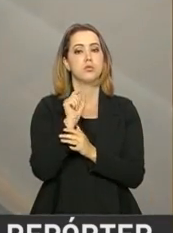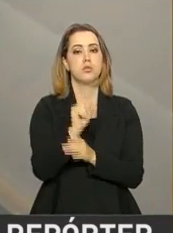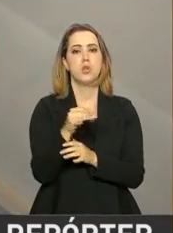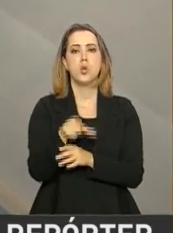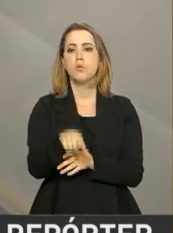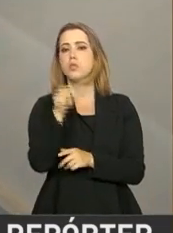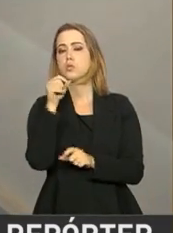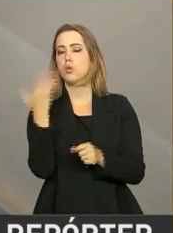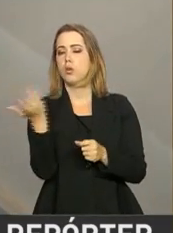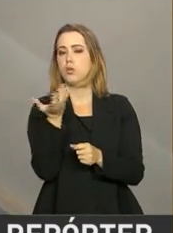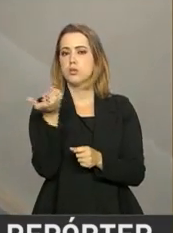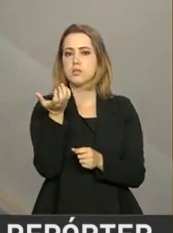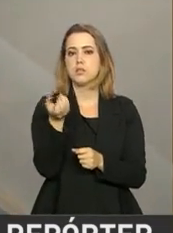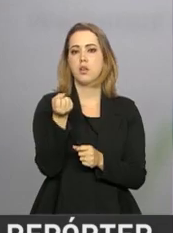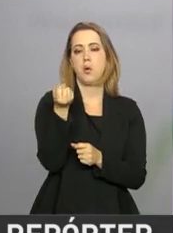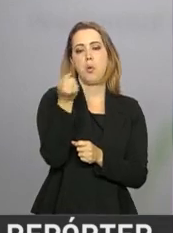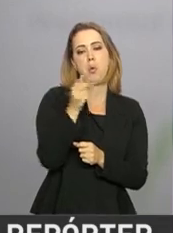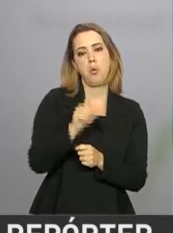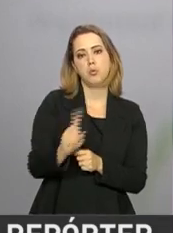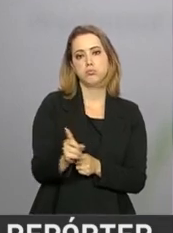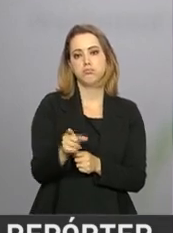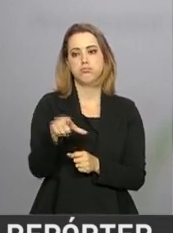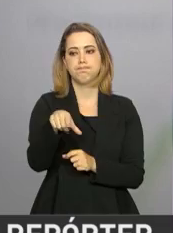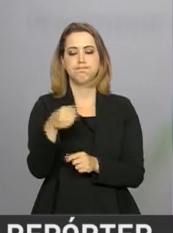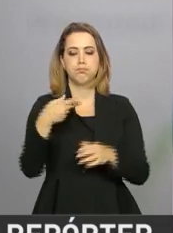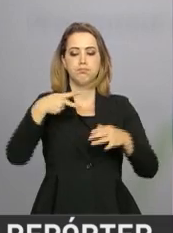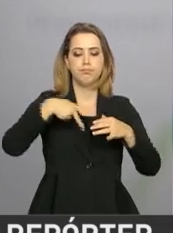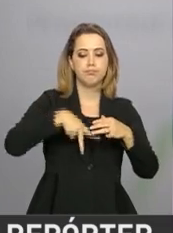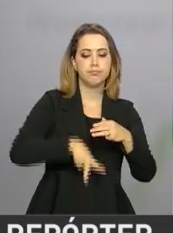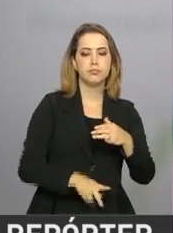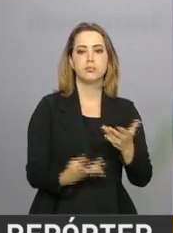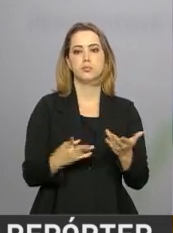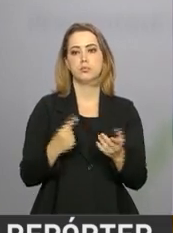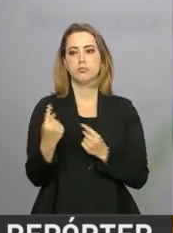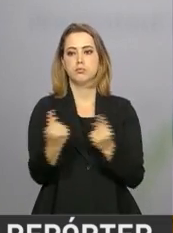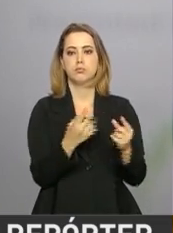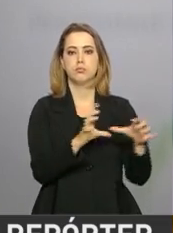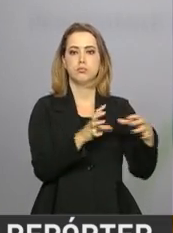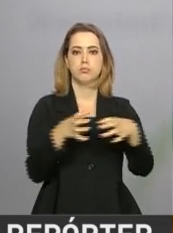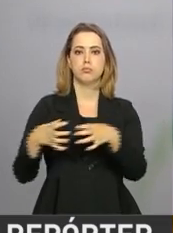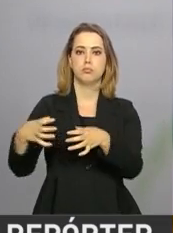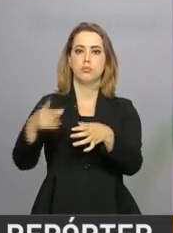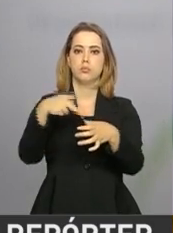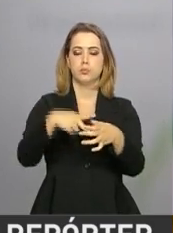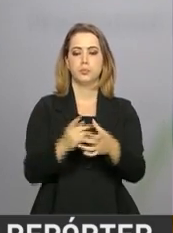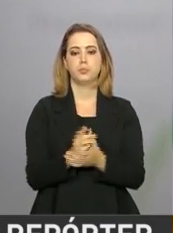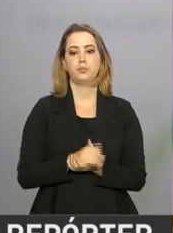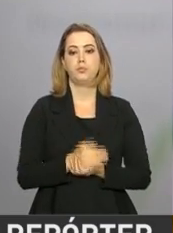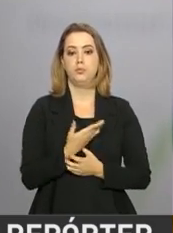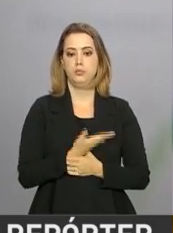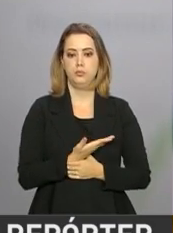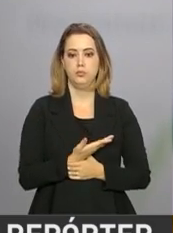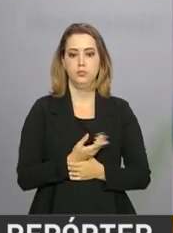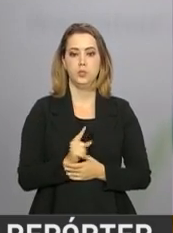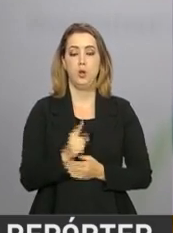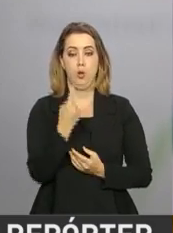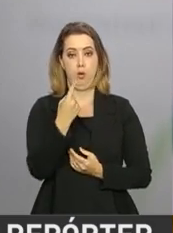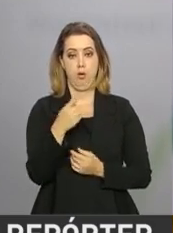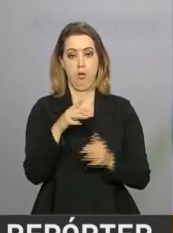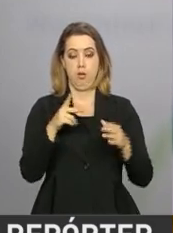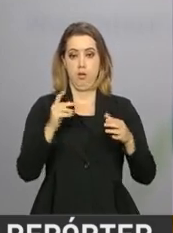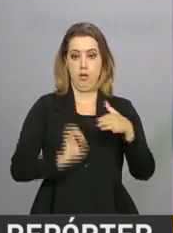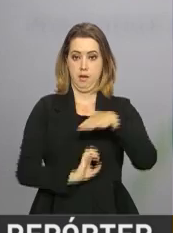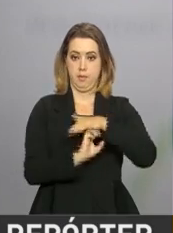ou não explorar cada poço. O fato de a gente dar a opção da Petrobras de ela escolher algumas áreas e nós